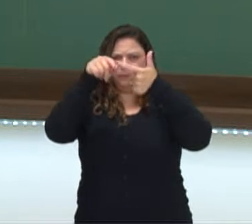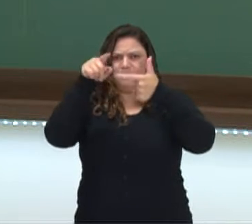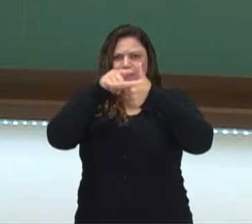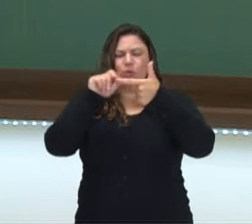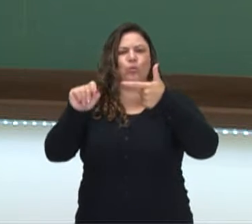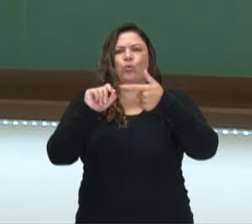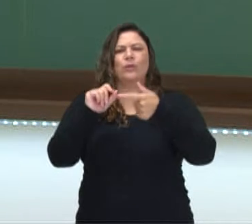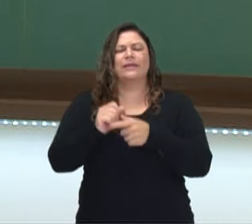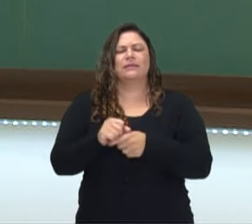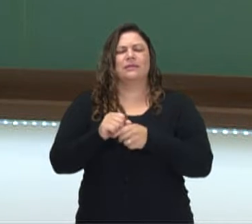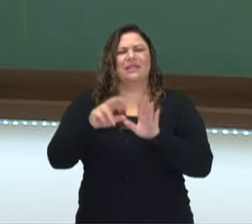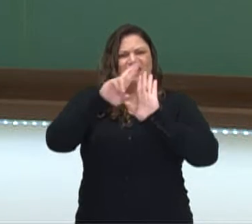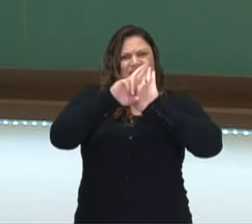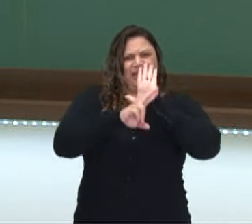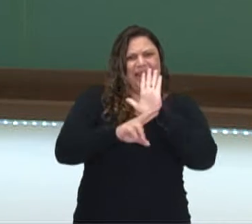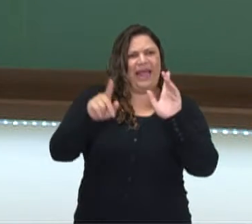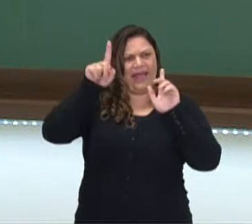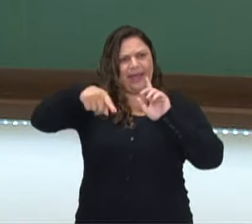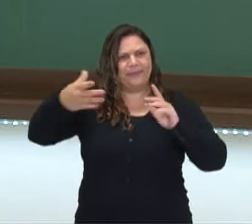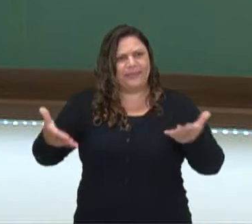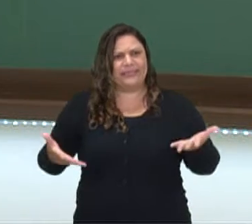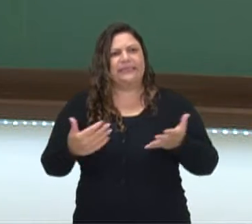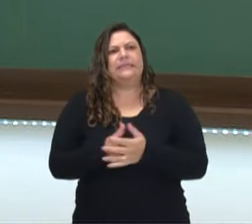para isso? Vamos ver.